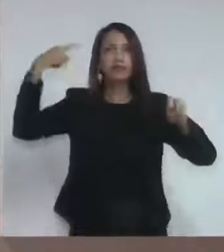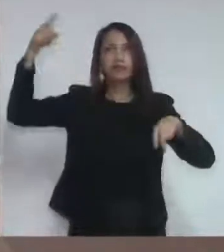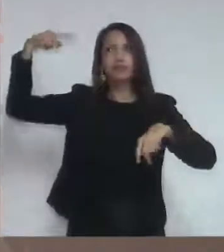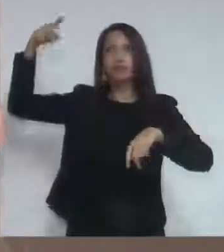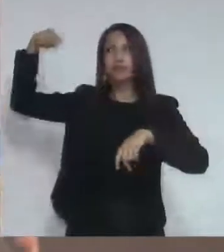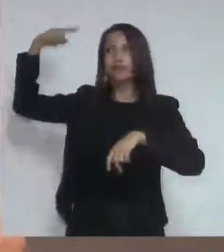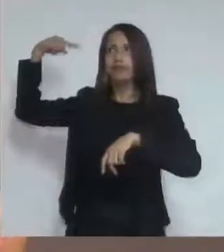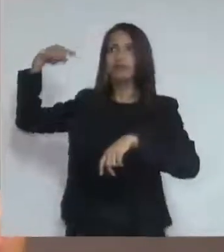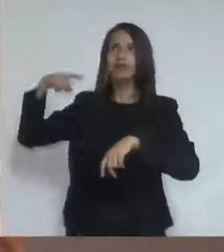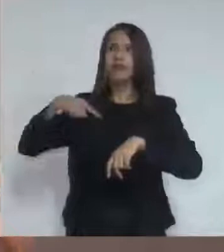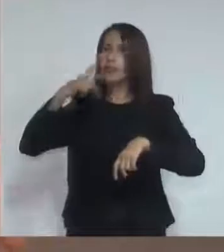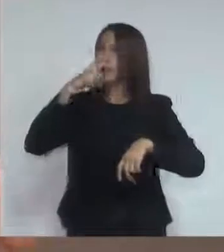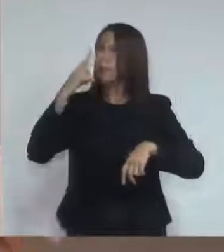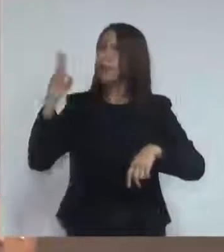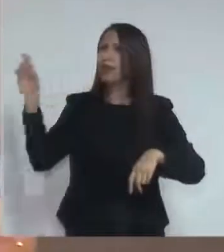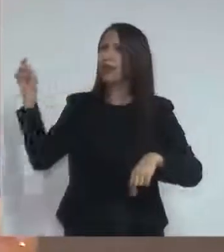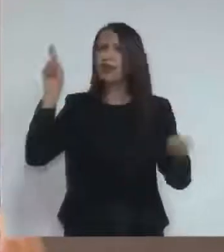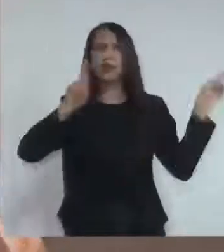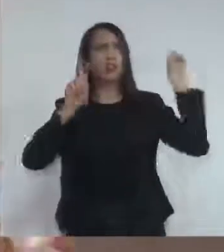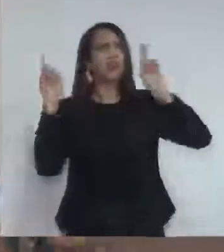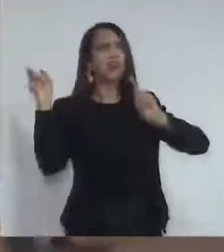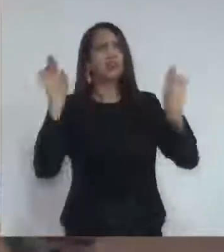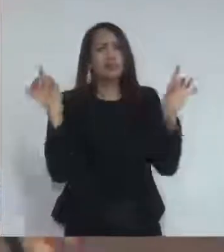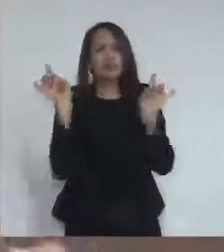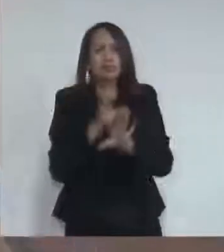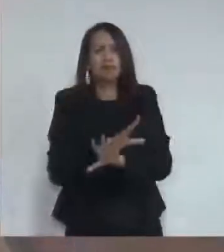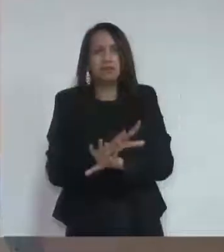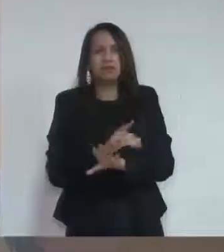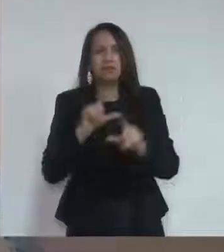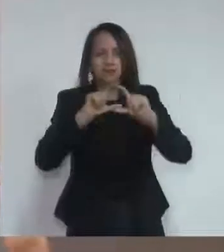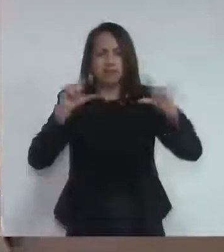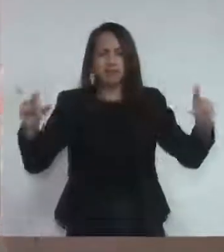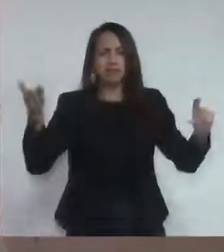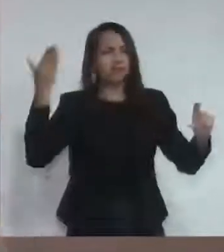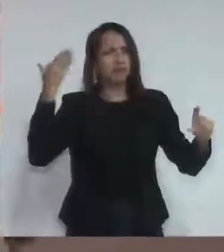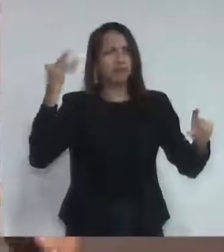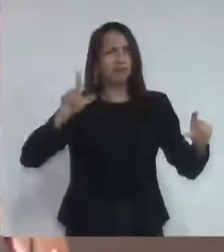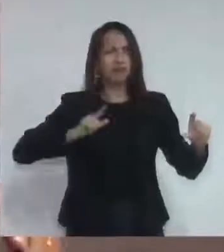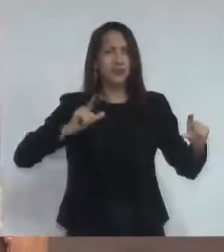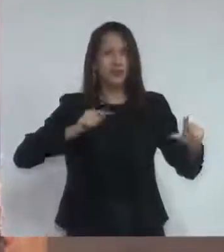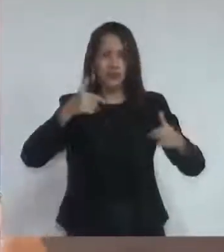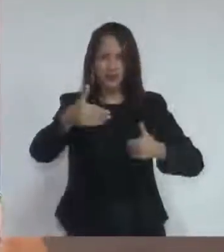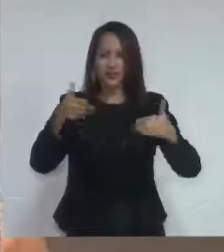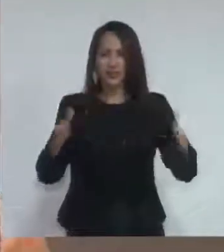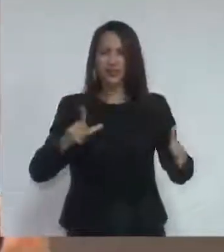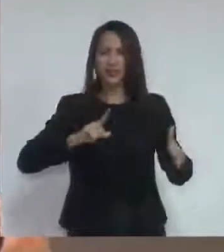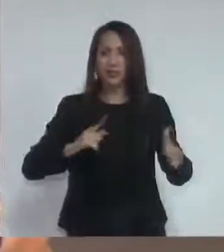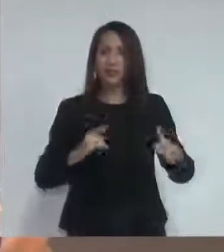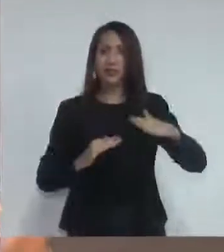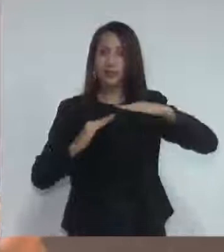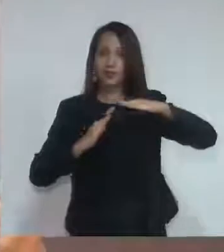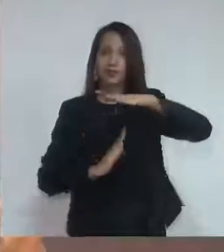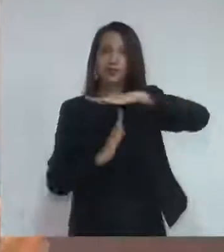que uma resposta pronta. Eu ouvi a seguinte frase: ah, mas quando eu era criança, na minha sala tinha 40 alunos.